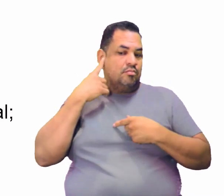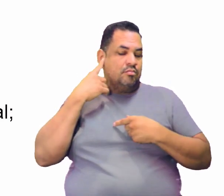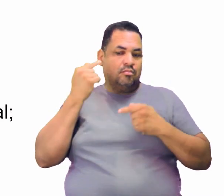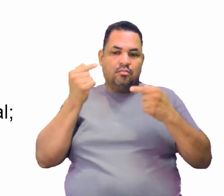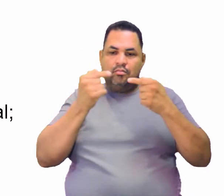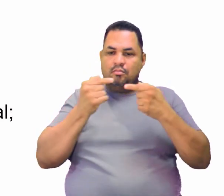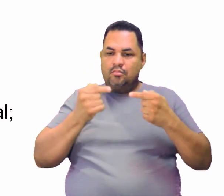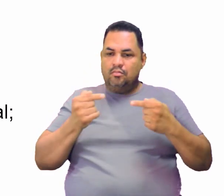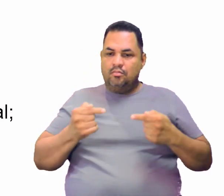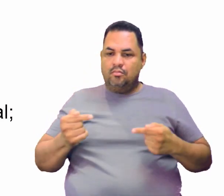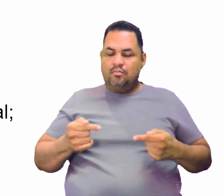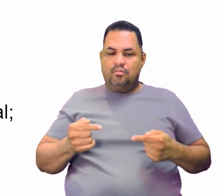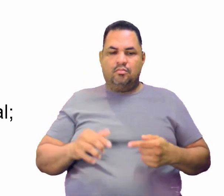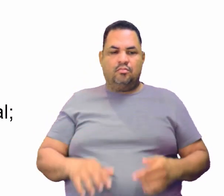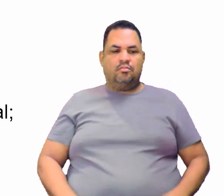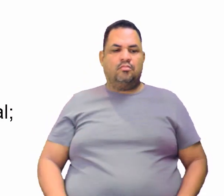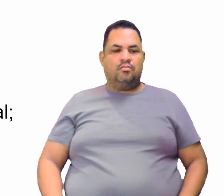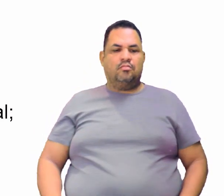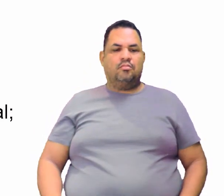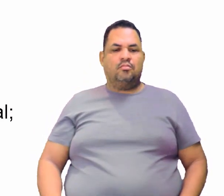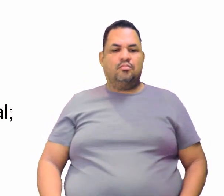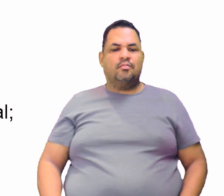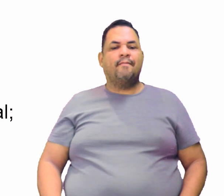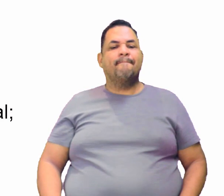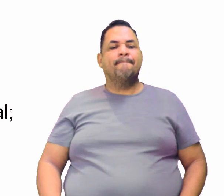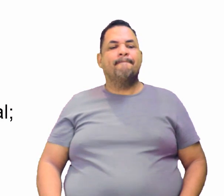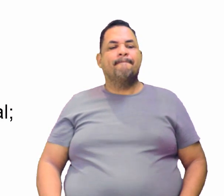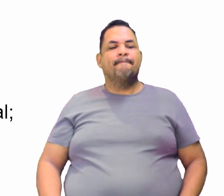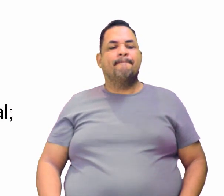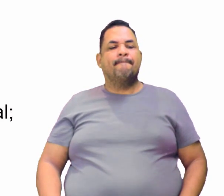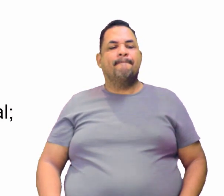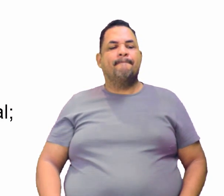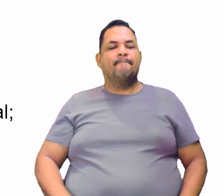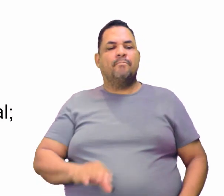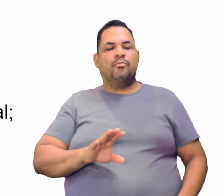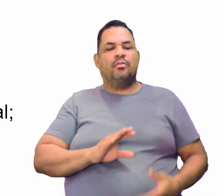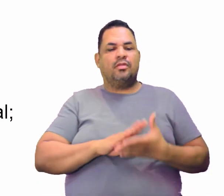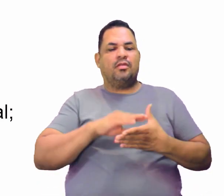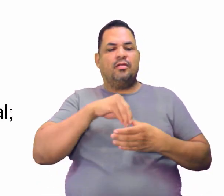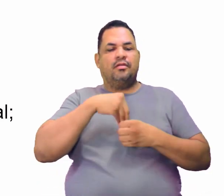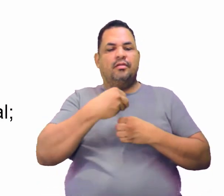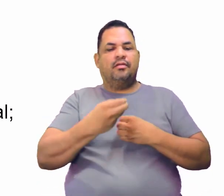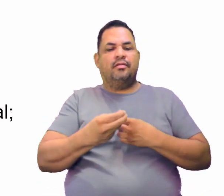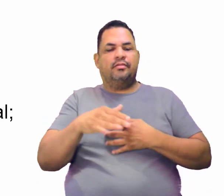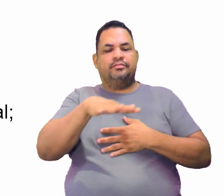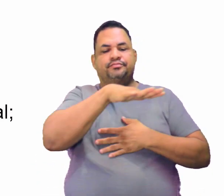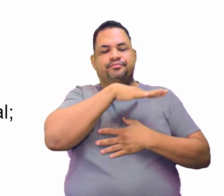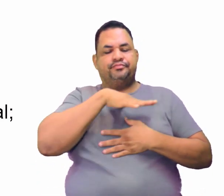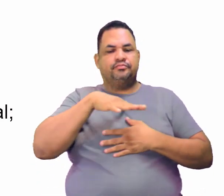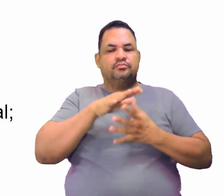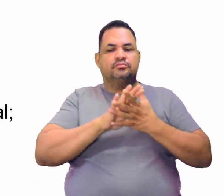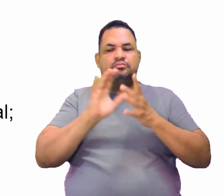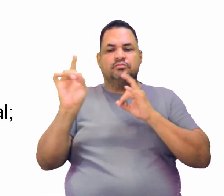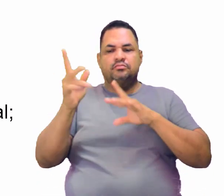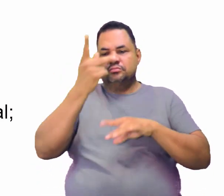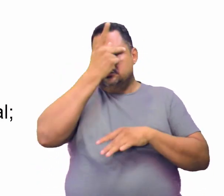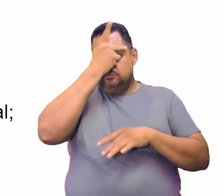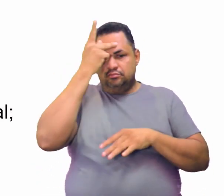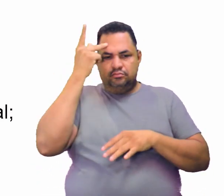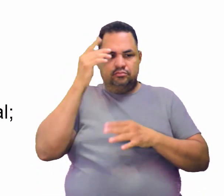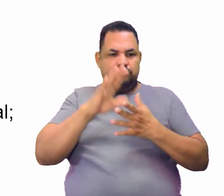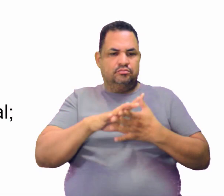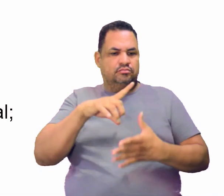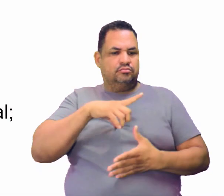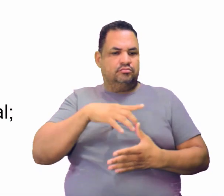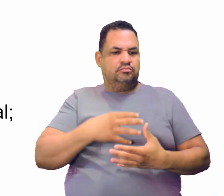certo? Semelhantes, beleza? A exteriorização de universo interior, individual, e